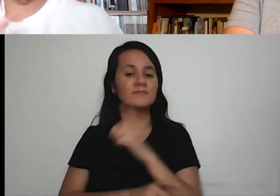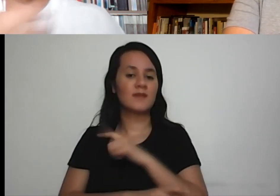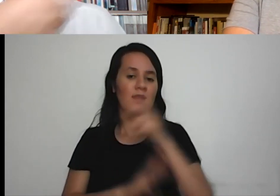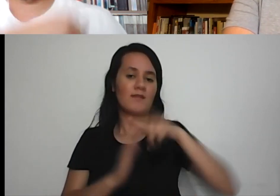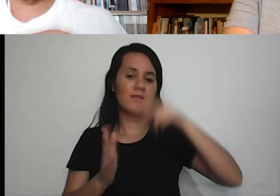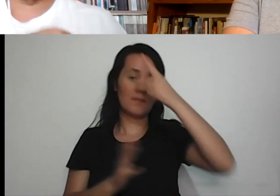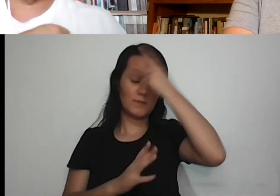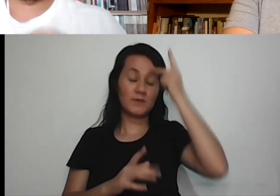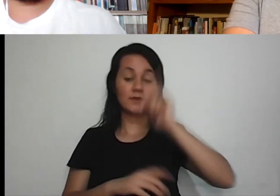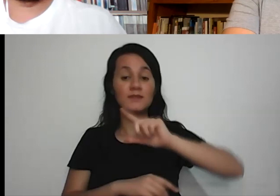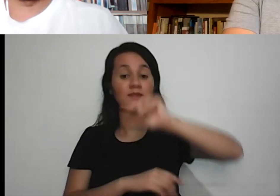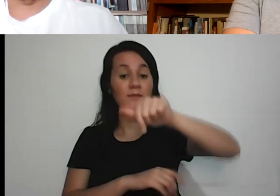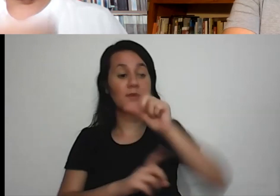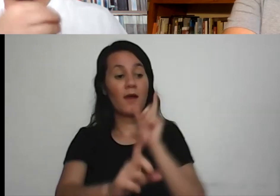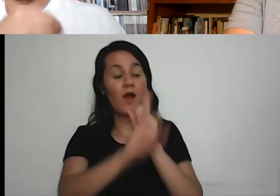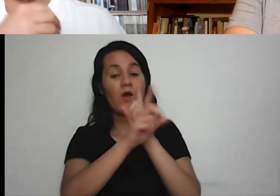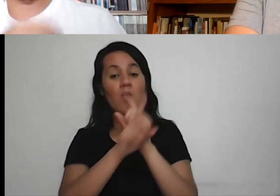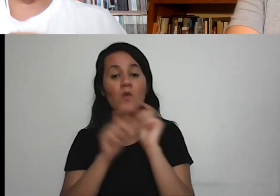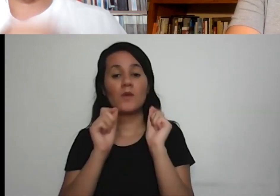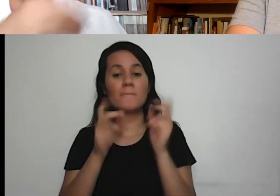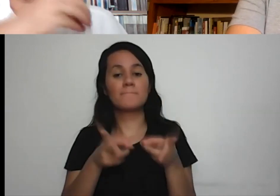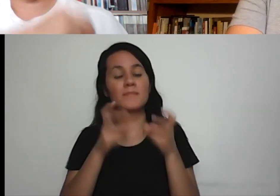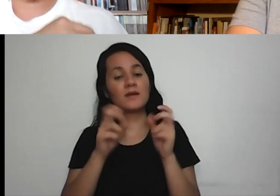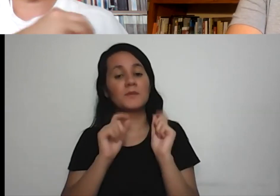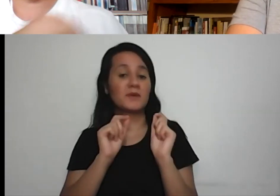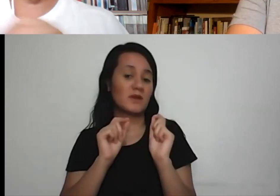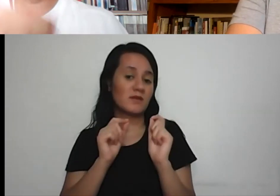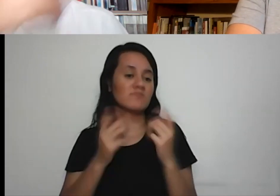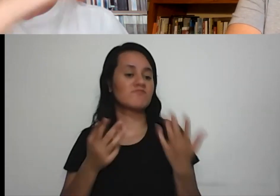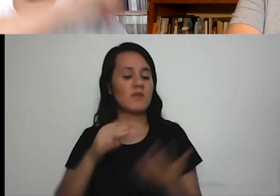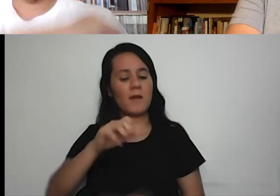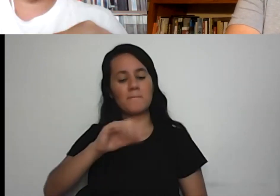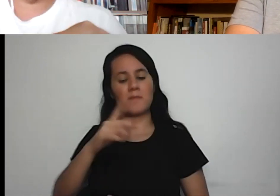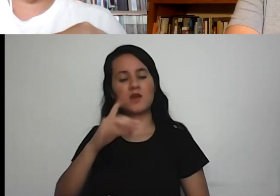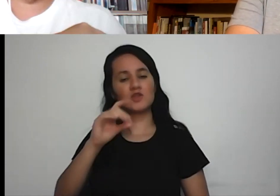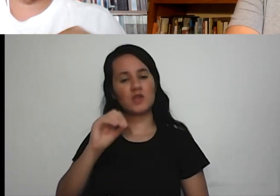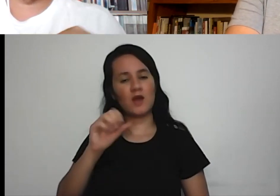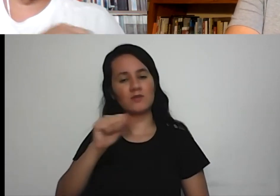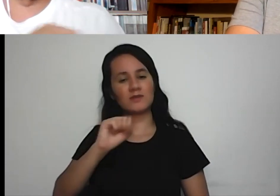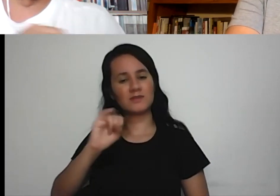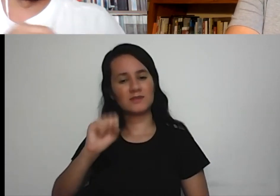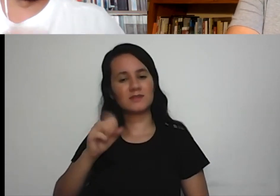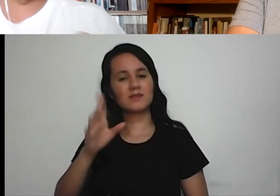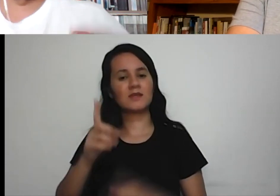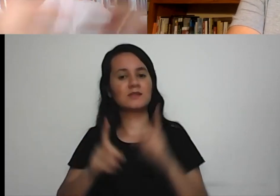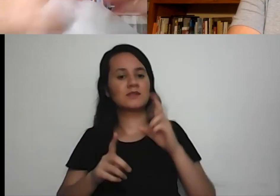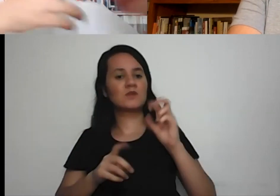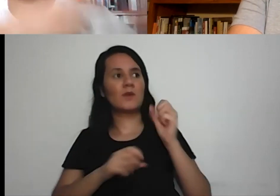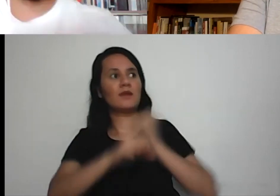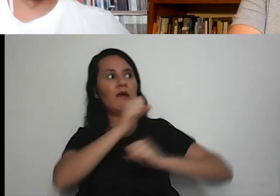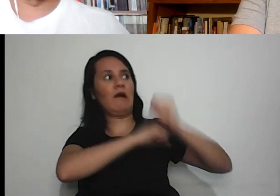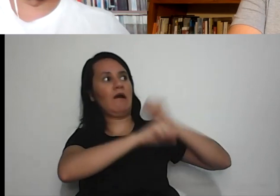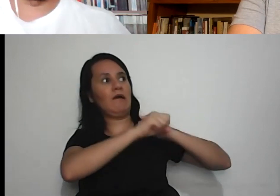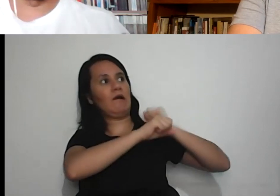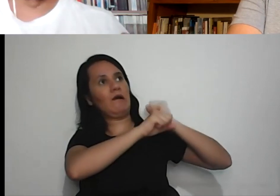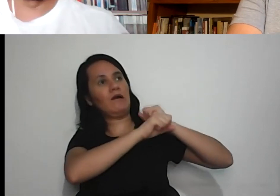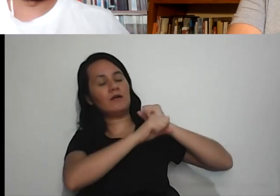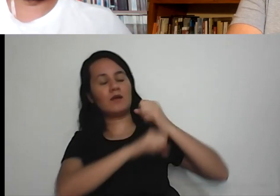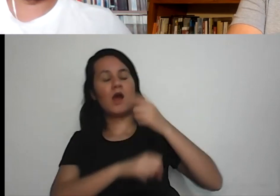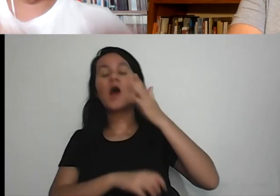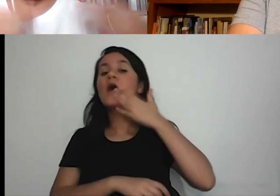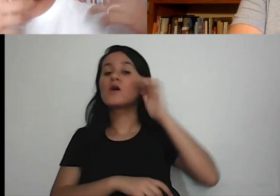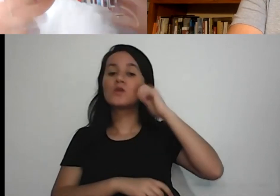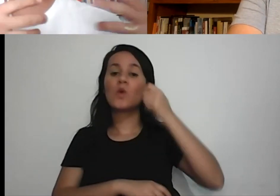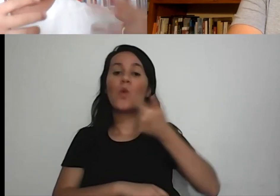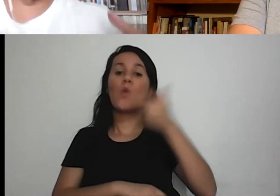que depois pode identificar e perceber, por exemplo, o Machado de Assis lá, 150 anos antes, era um outro autor negro,